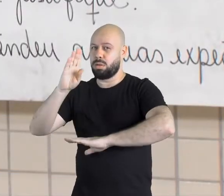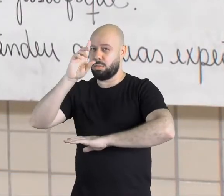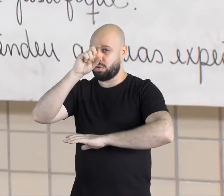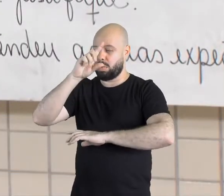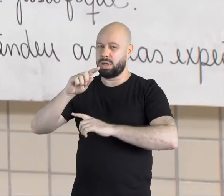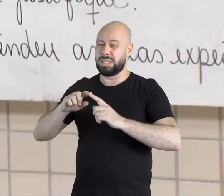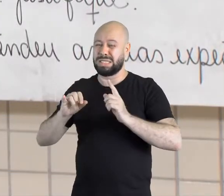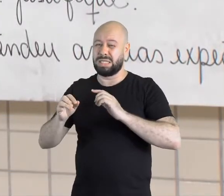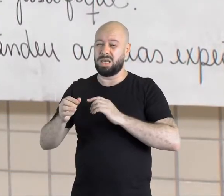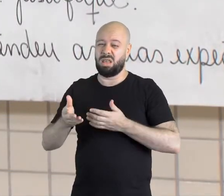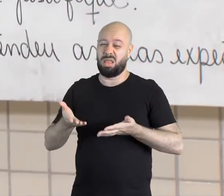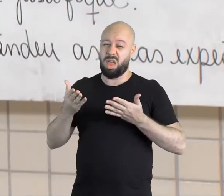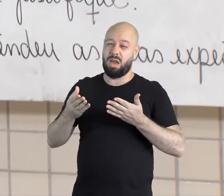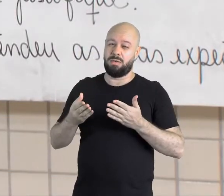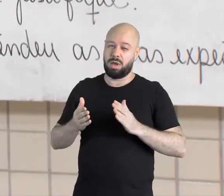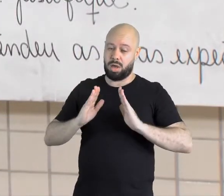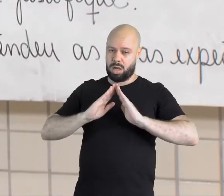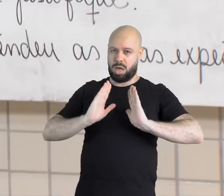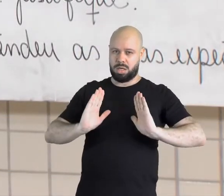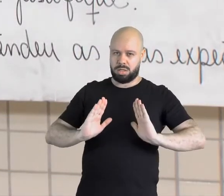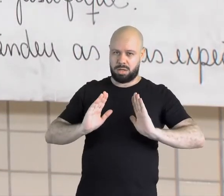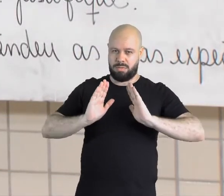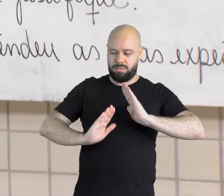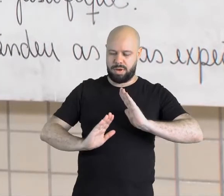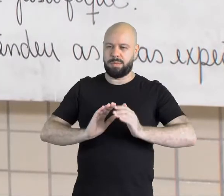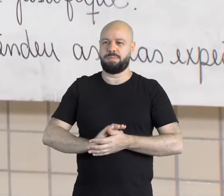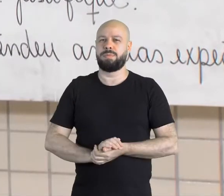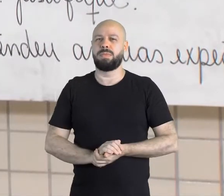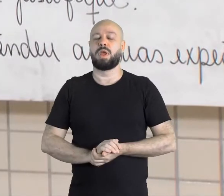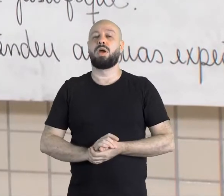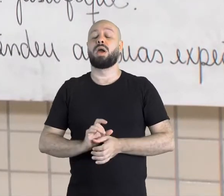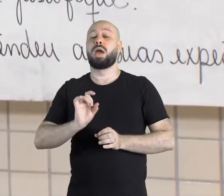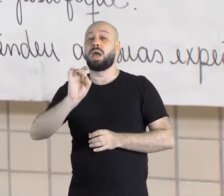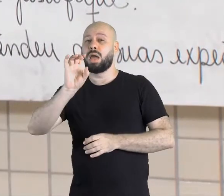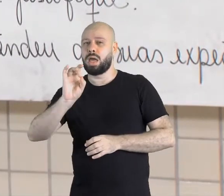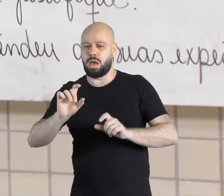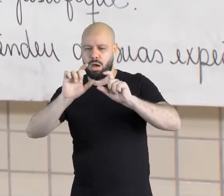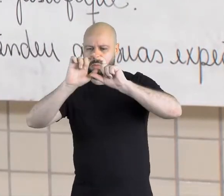Então, detalhar por escrito a informação de cada estrofe.